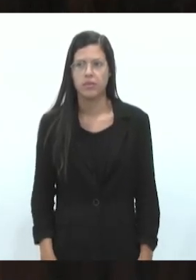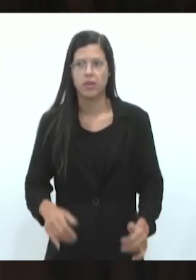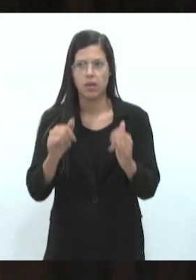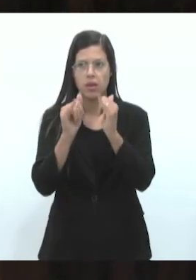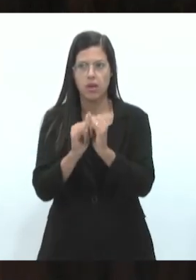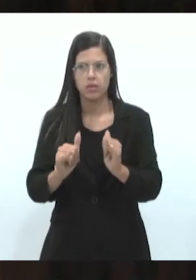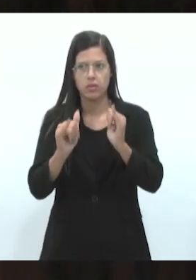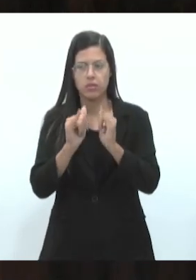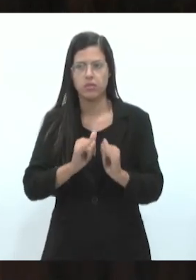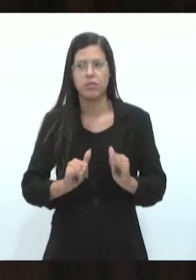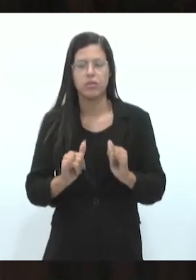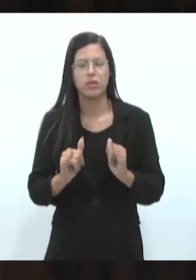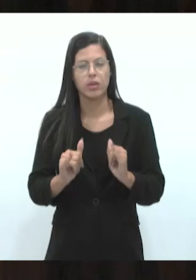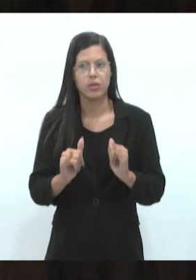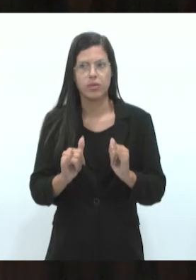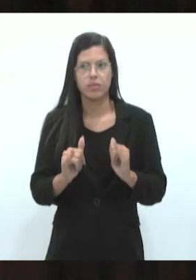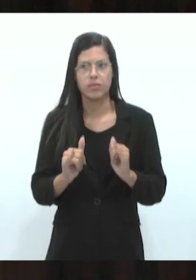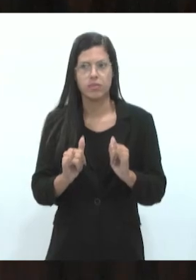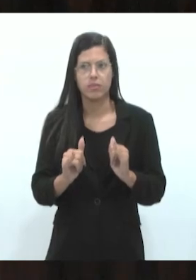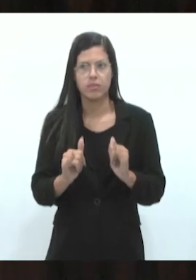Anuncio.